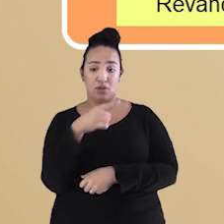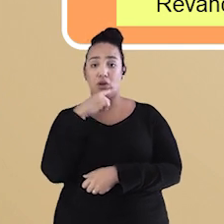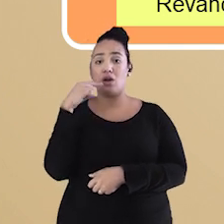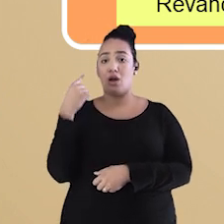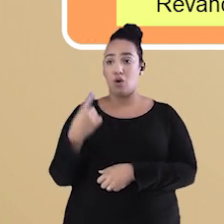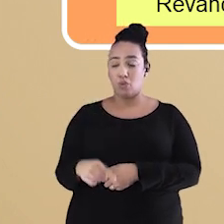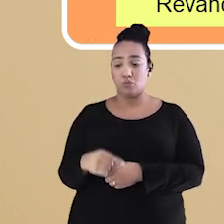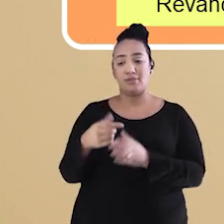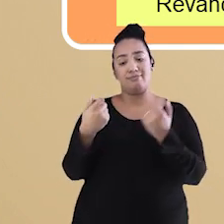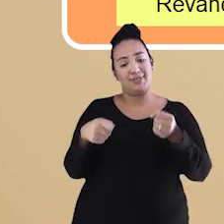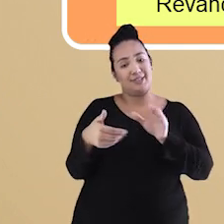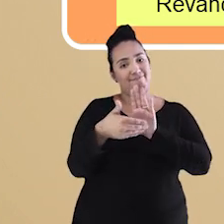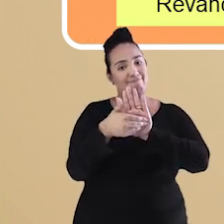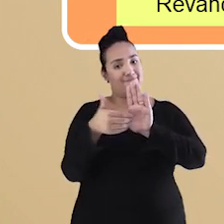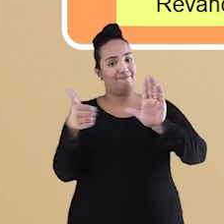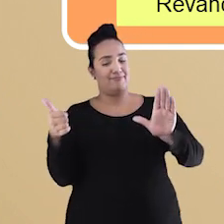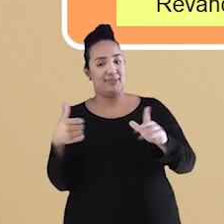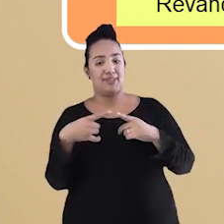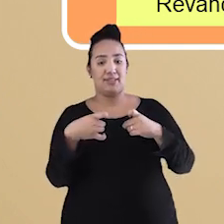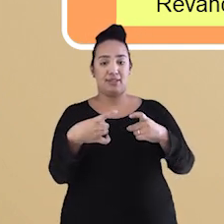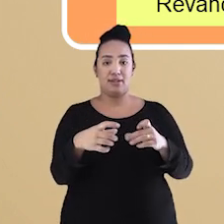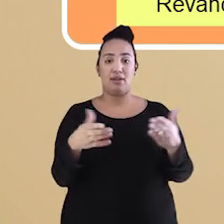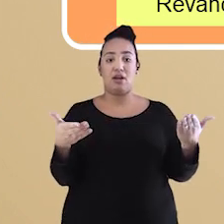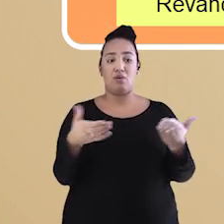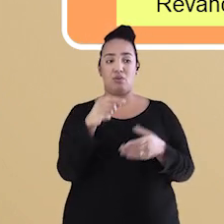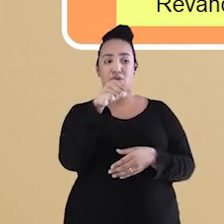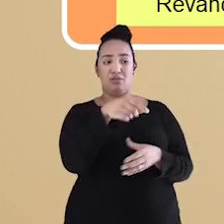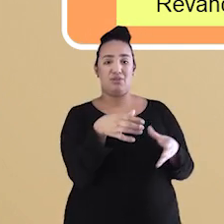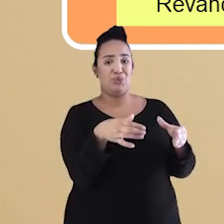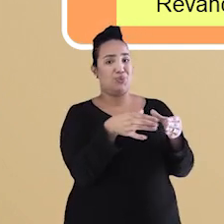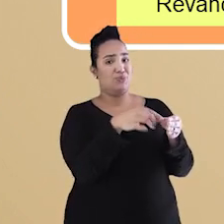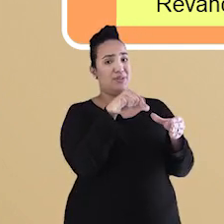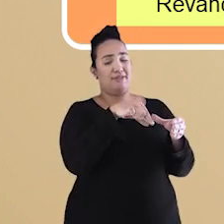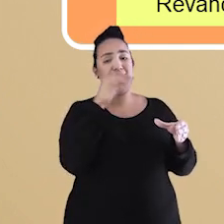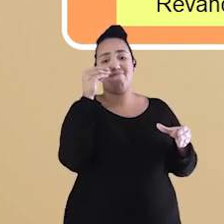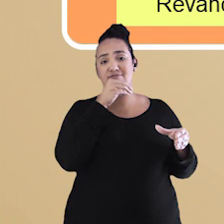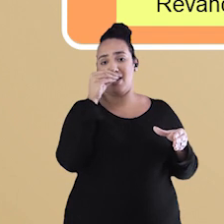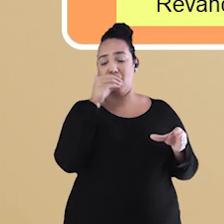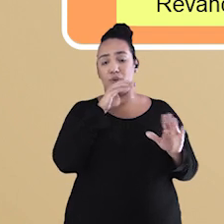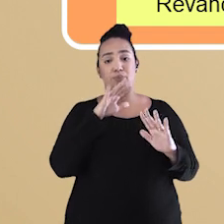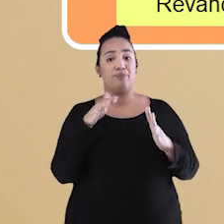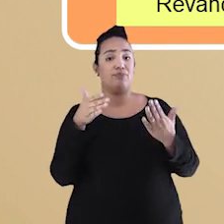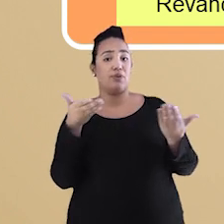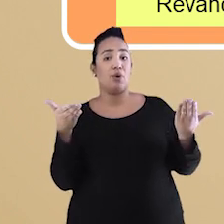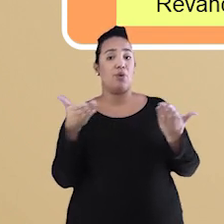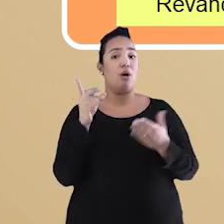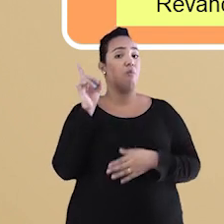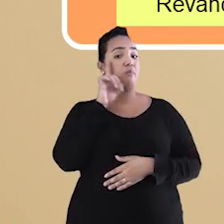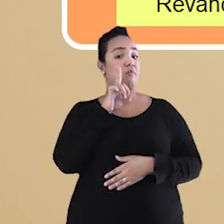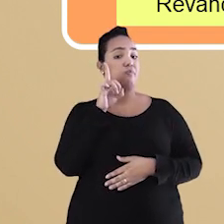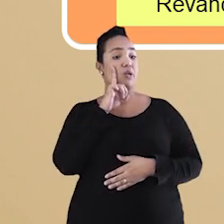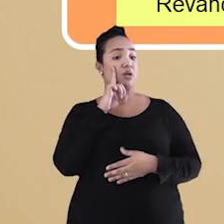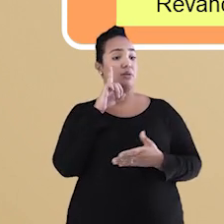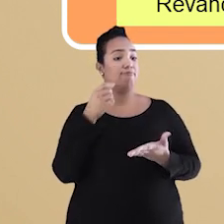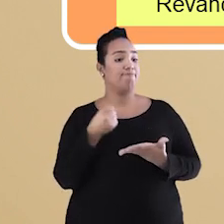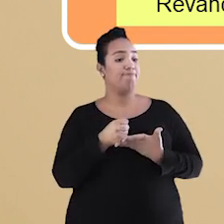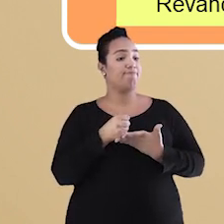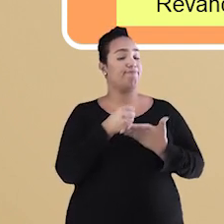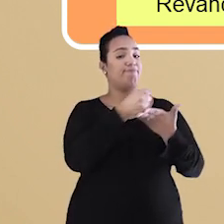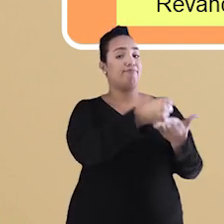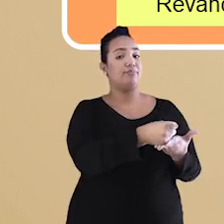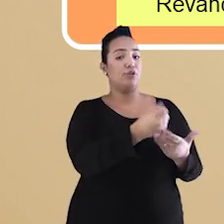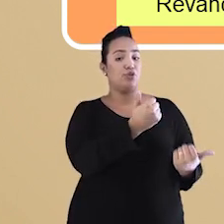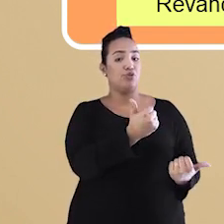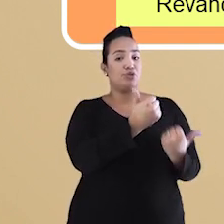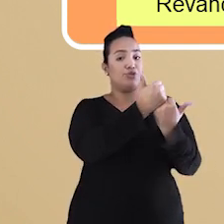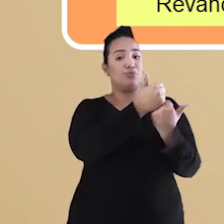um acordo e sai da guerra, deixando a Tríplice Entente em maus lençóis. Com isso, temos a entrada dos Estados Unidos